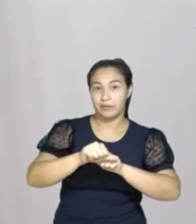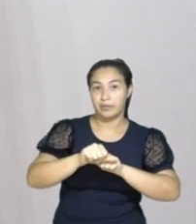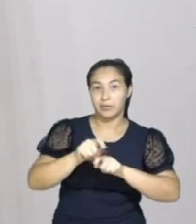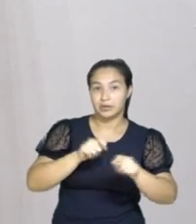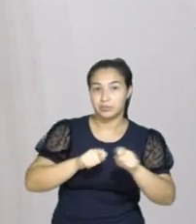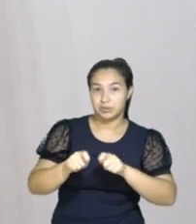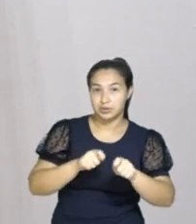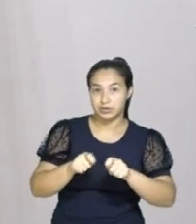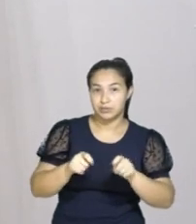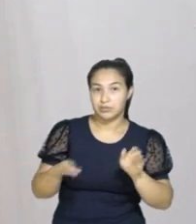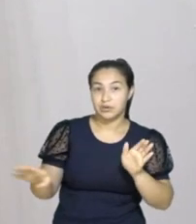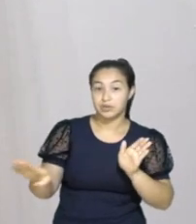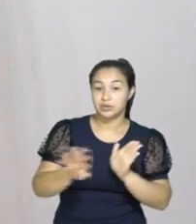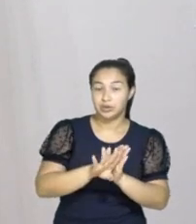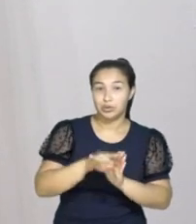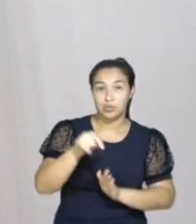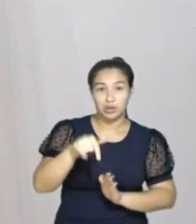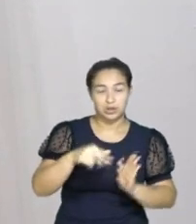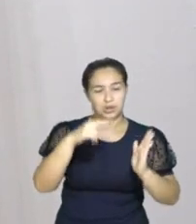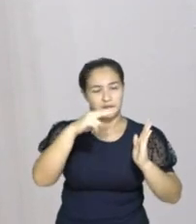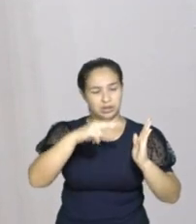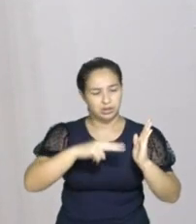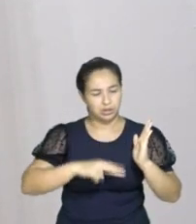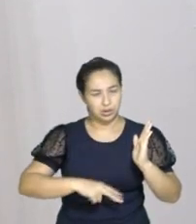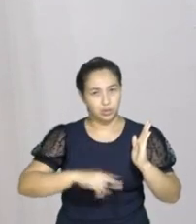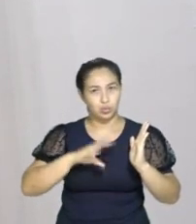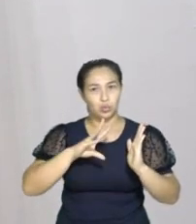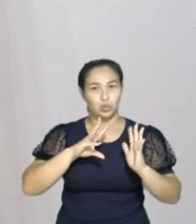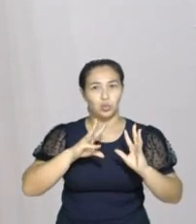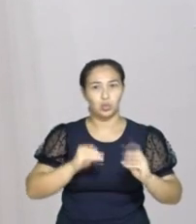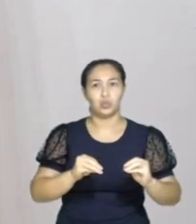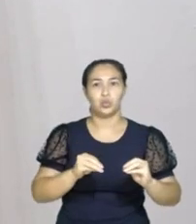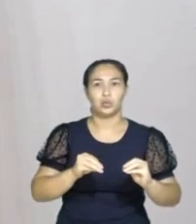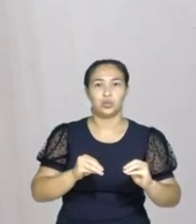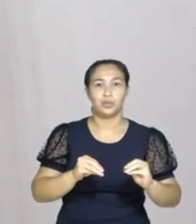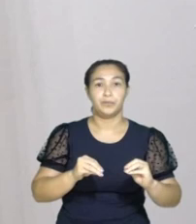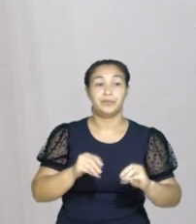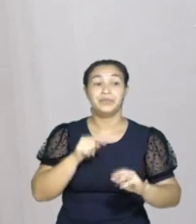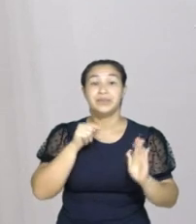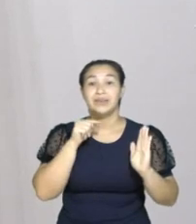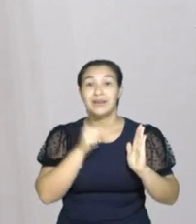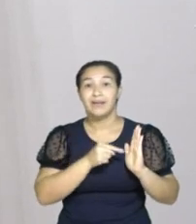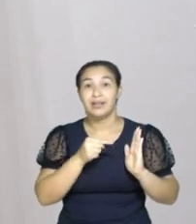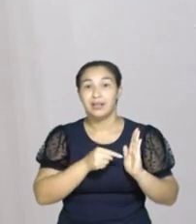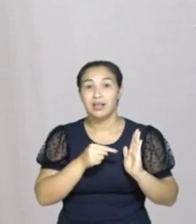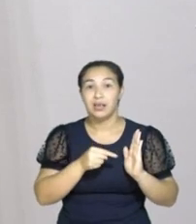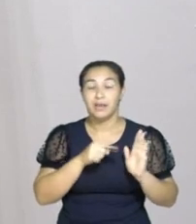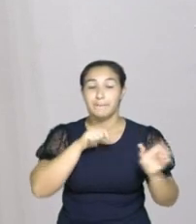para casa foi lida e essa modificação